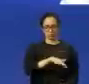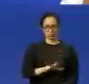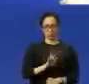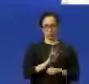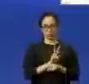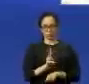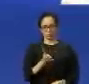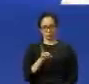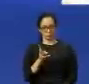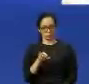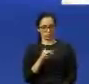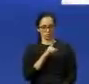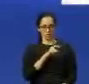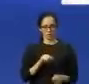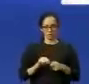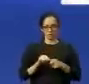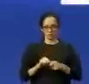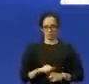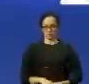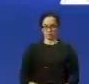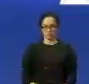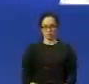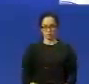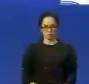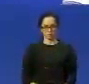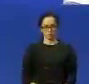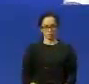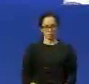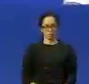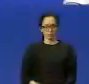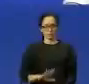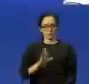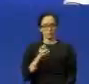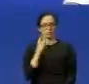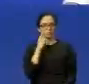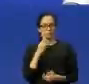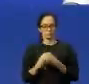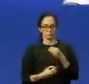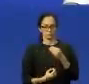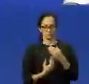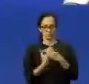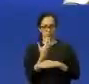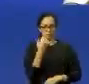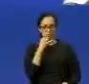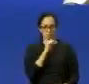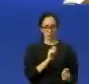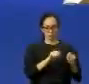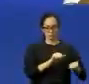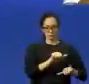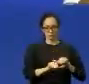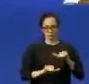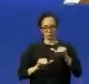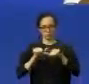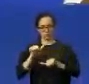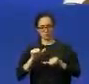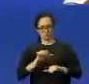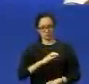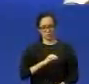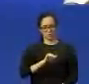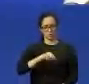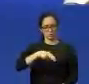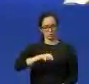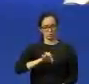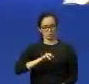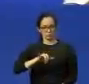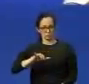seja, traz o sistema conservativo, não é? Então, enquanto energia potencial elástica é transformada em energia cinética, nós